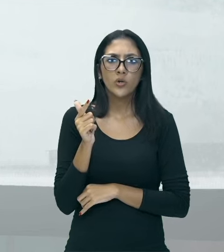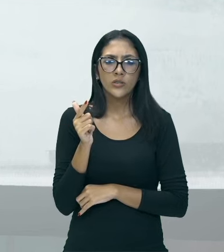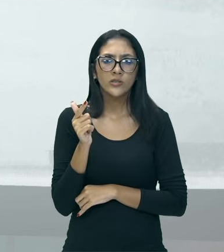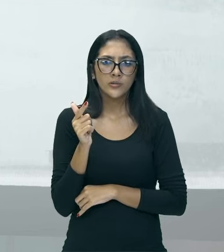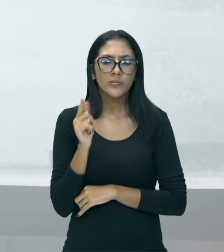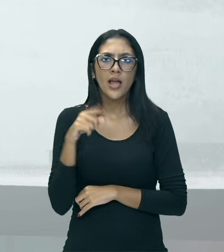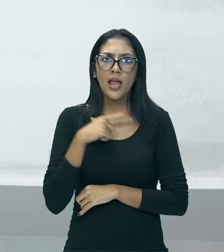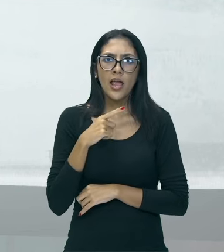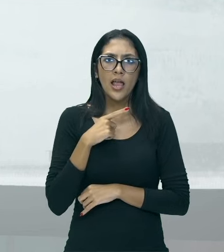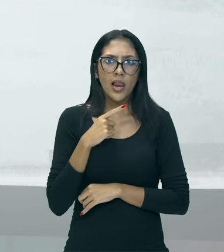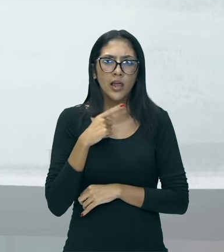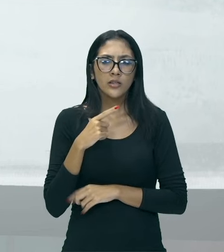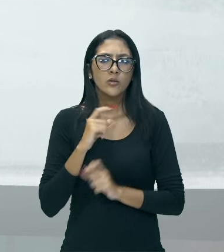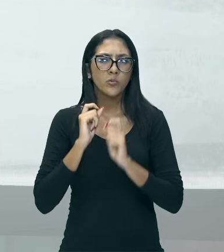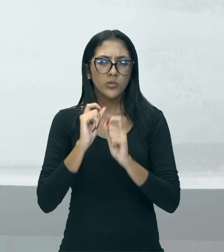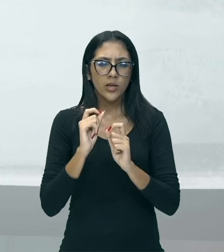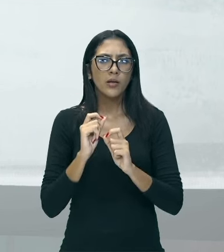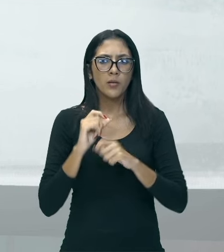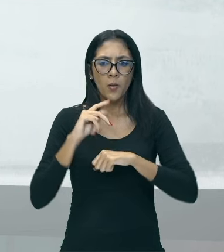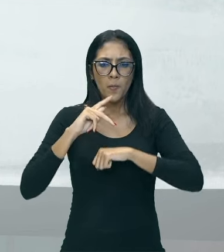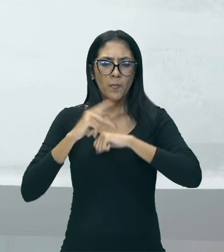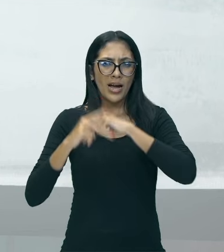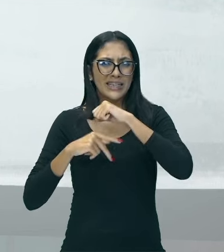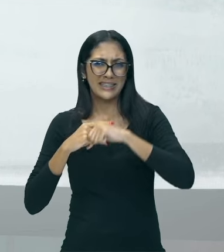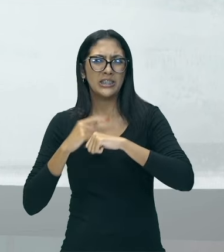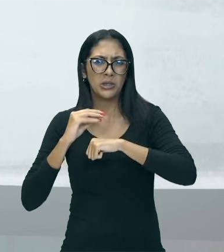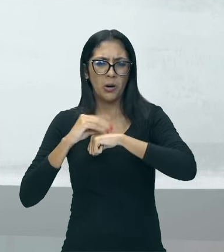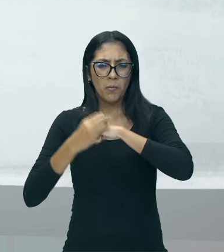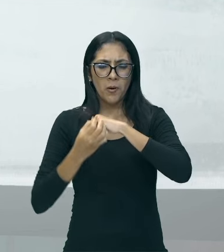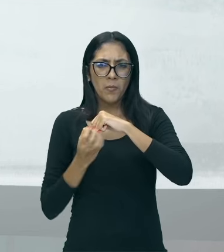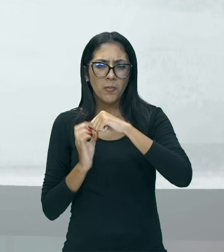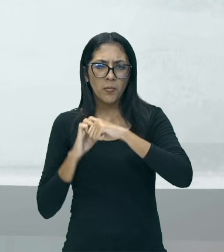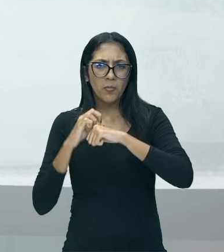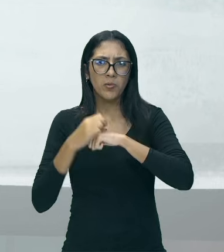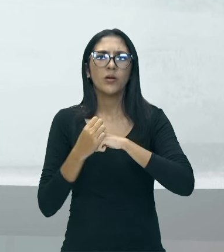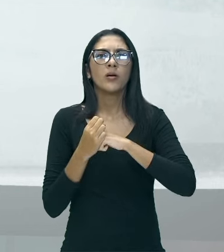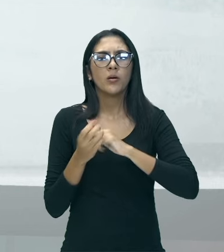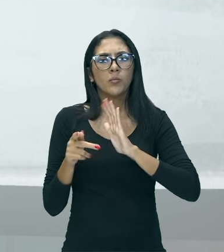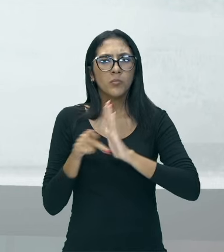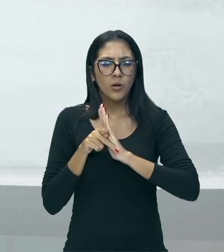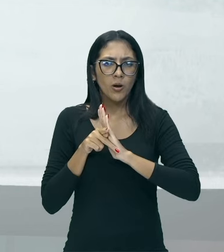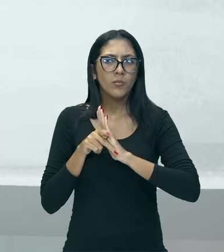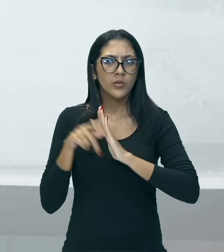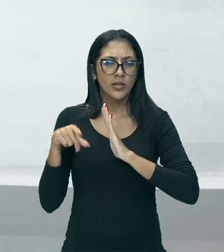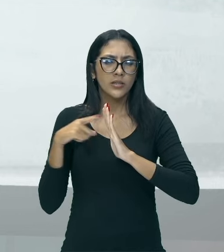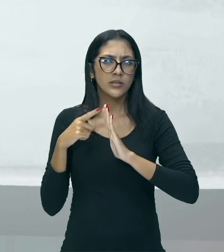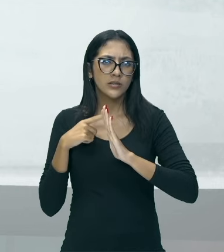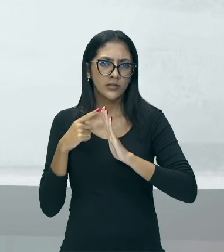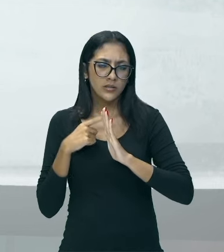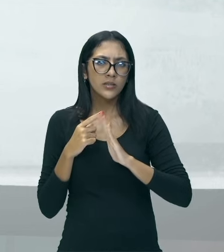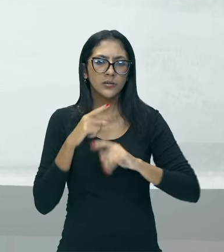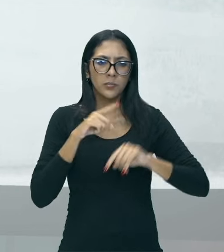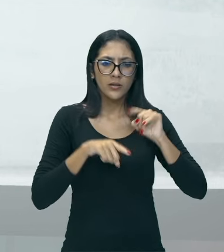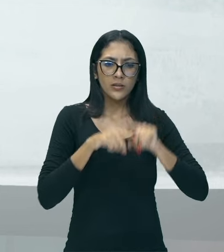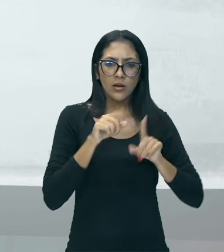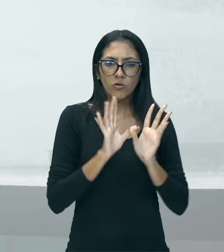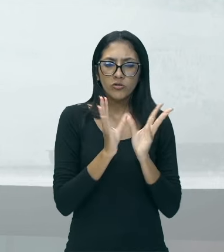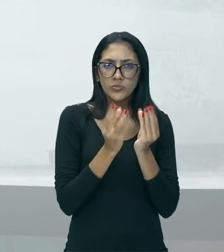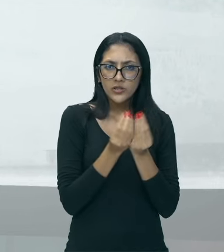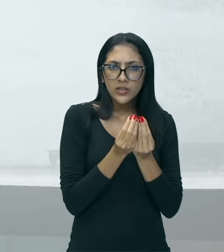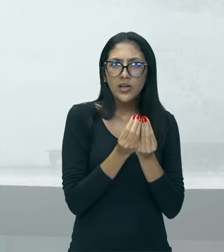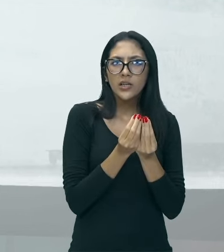as partículas presentes num sistema aí coloidal, que no caso é o leite,